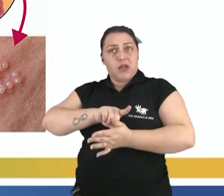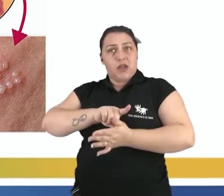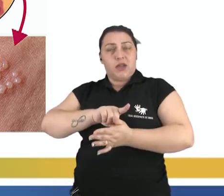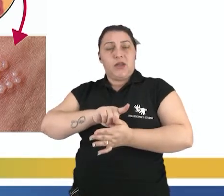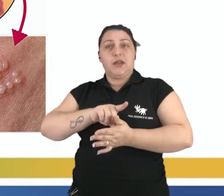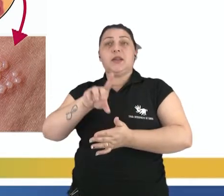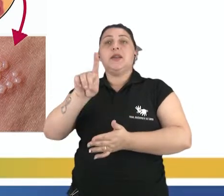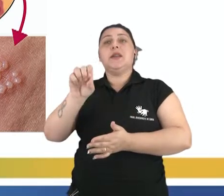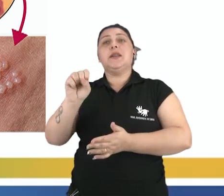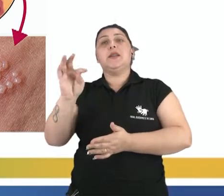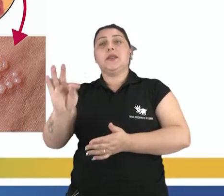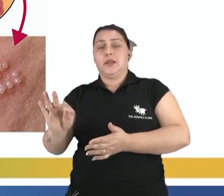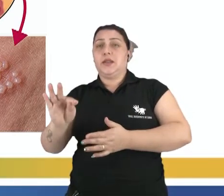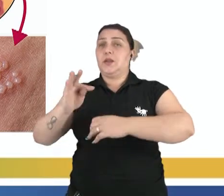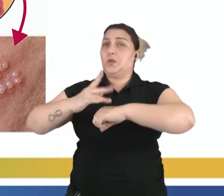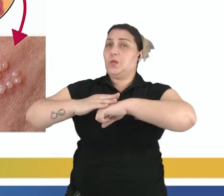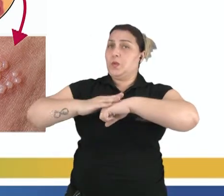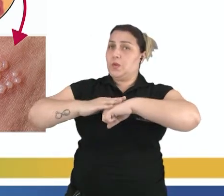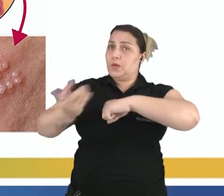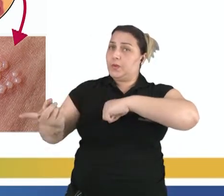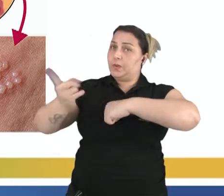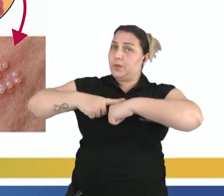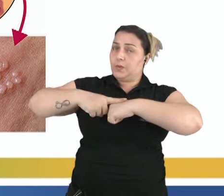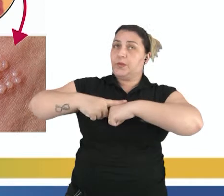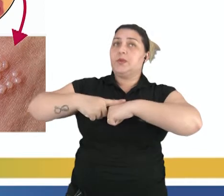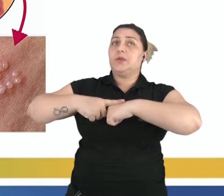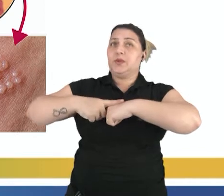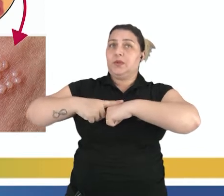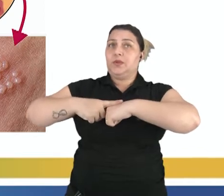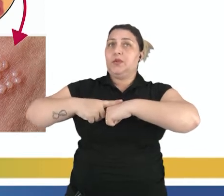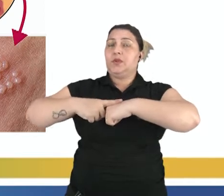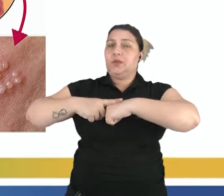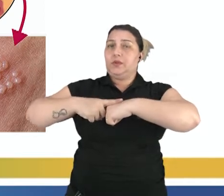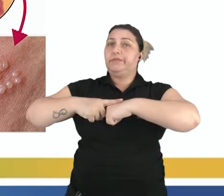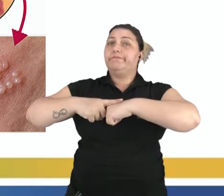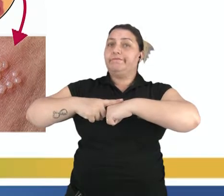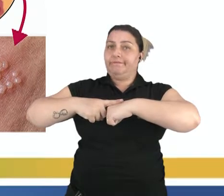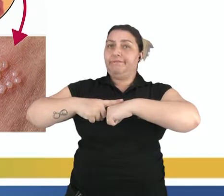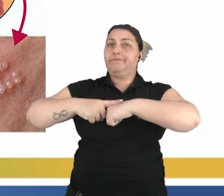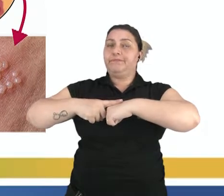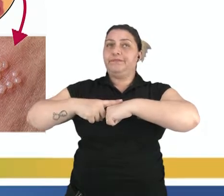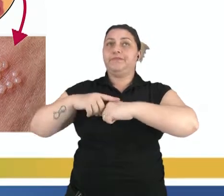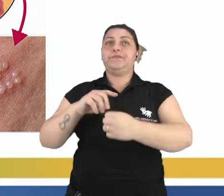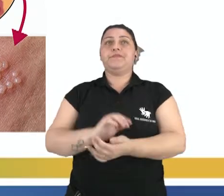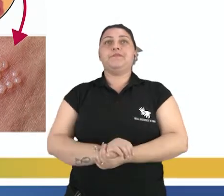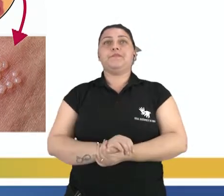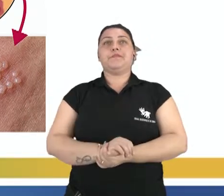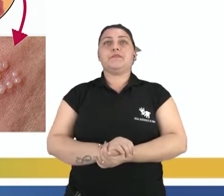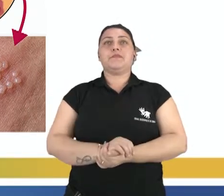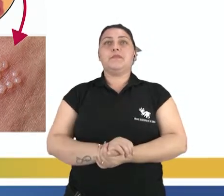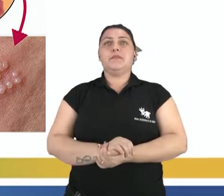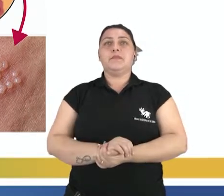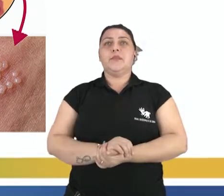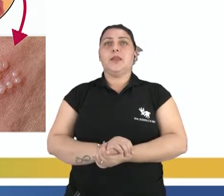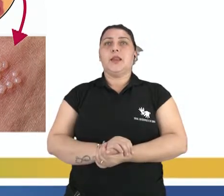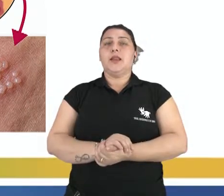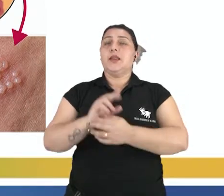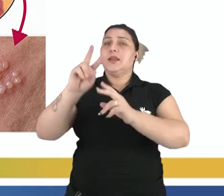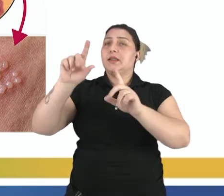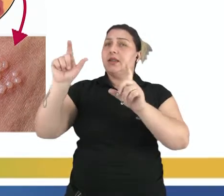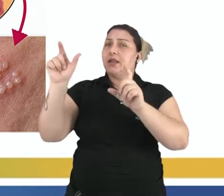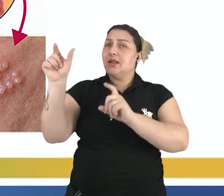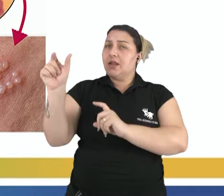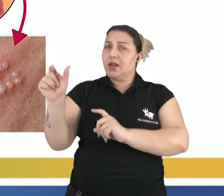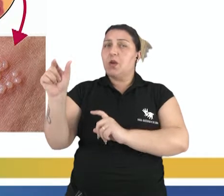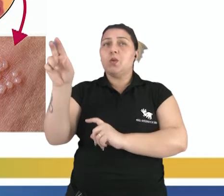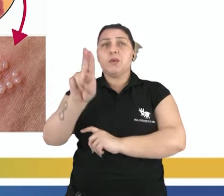as DSTs são doenças, uma abreviação de doenças sexualmente transmissíveis. E esse termo ele era